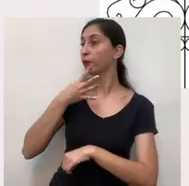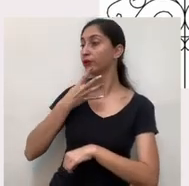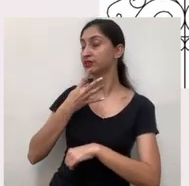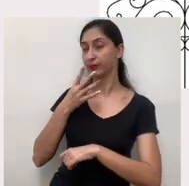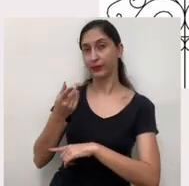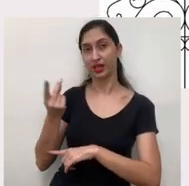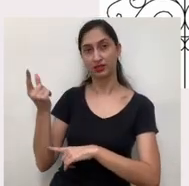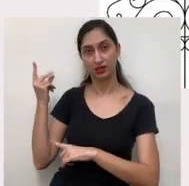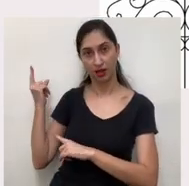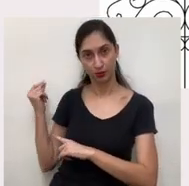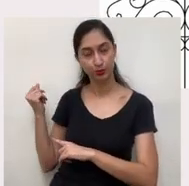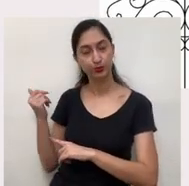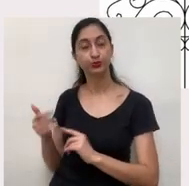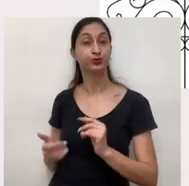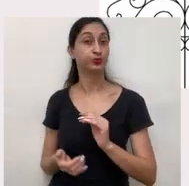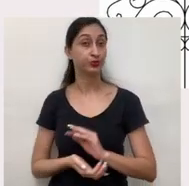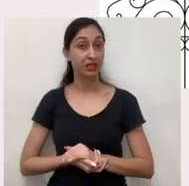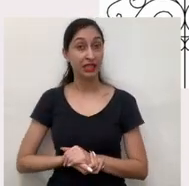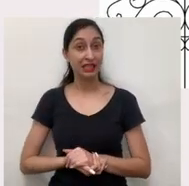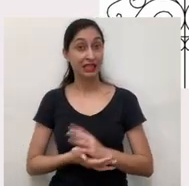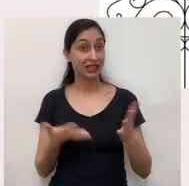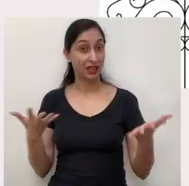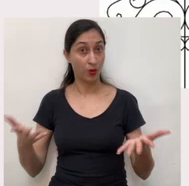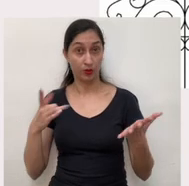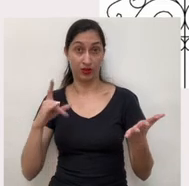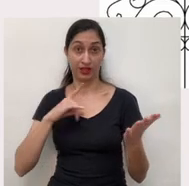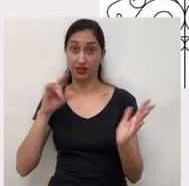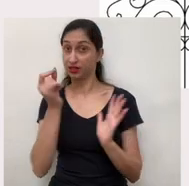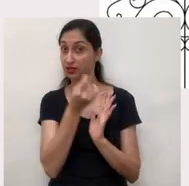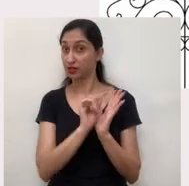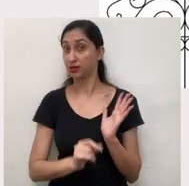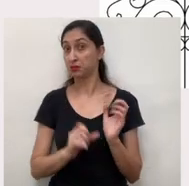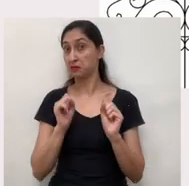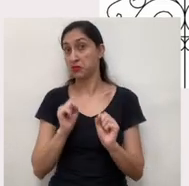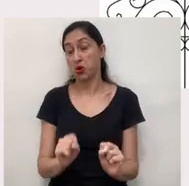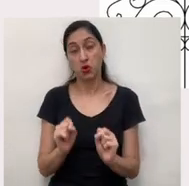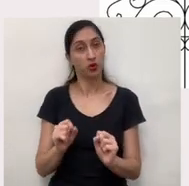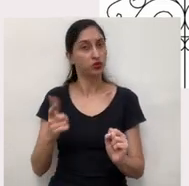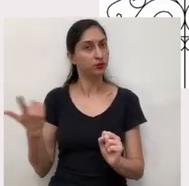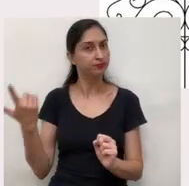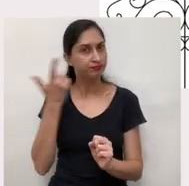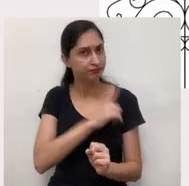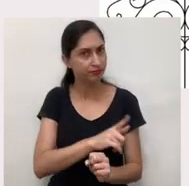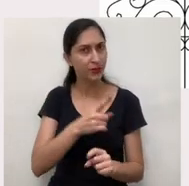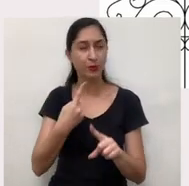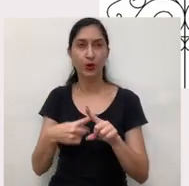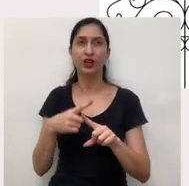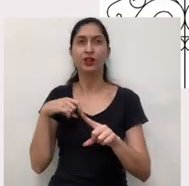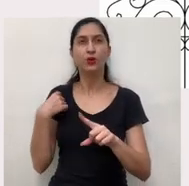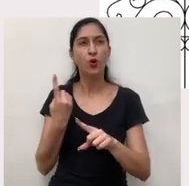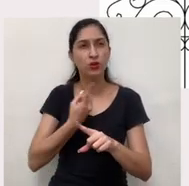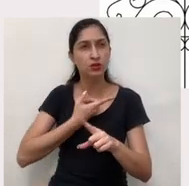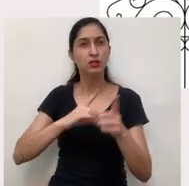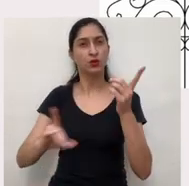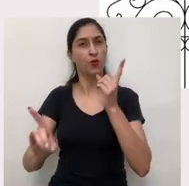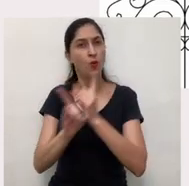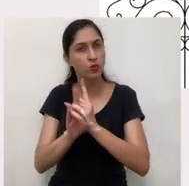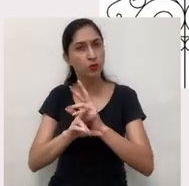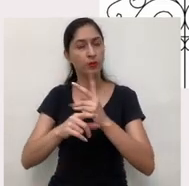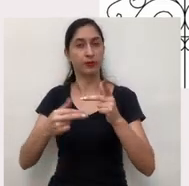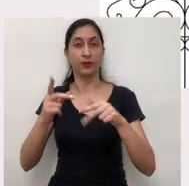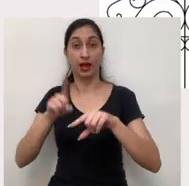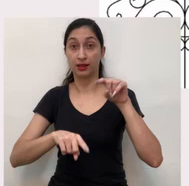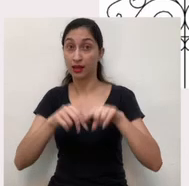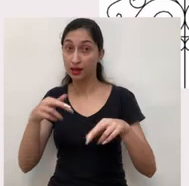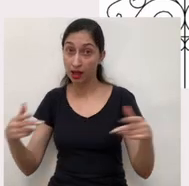dessa escrita, né, que pode surgir também a partir do próprio encontro dos materiais, como eu falei,